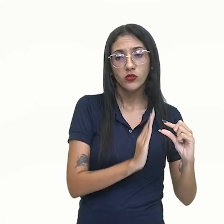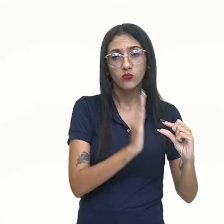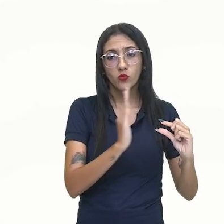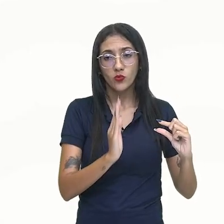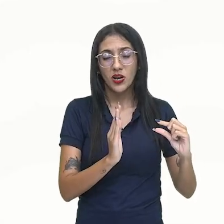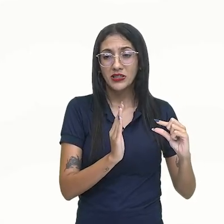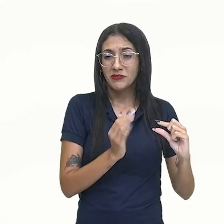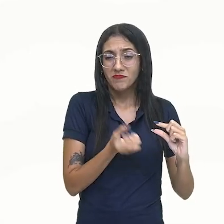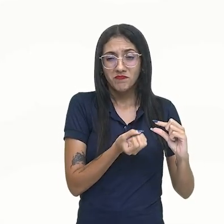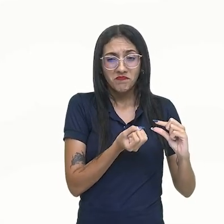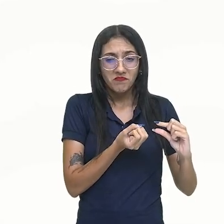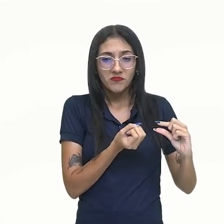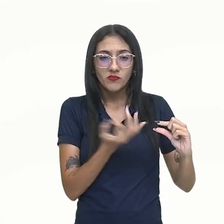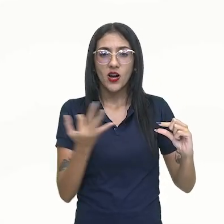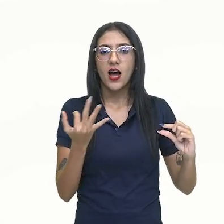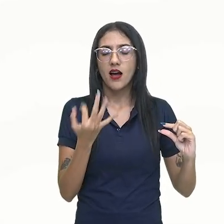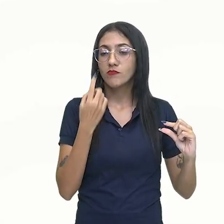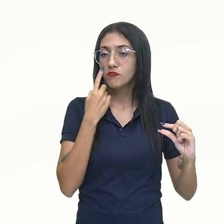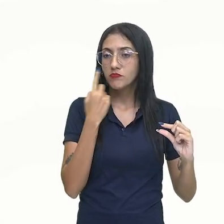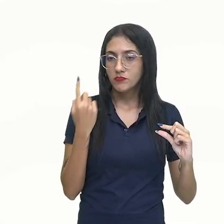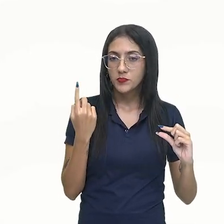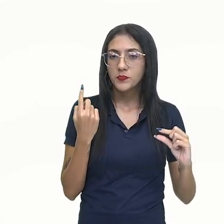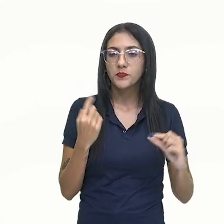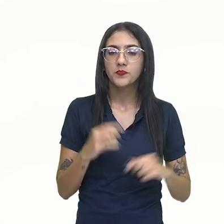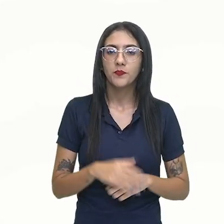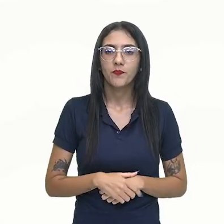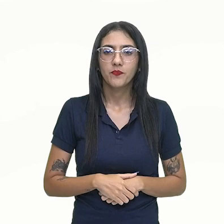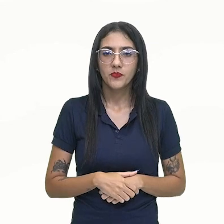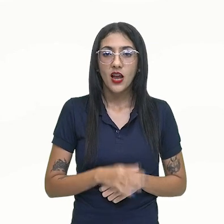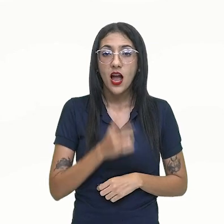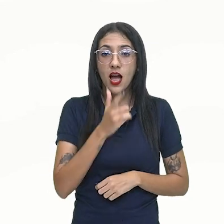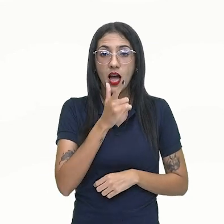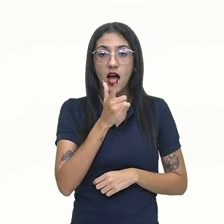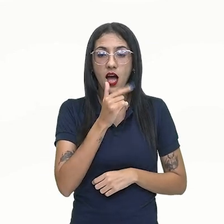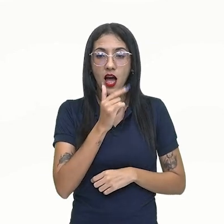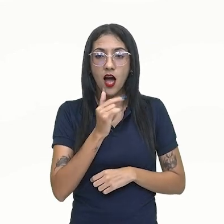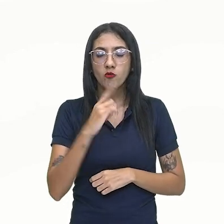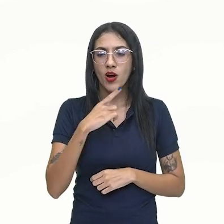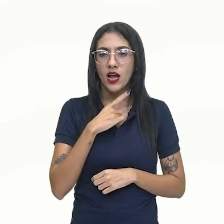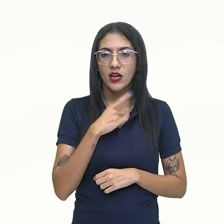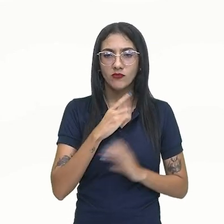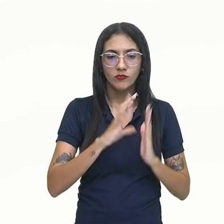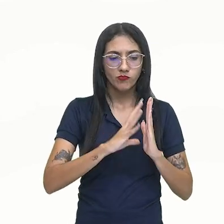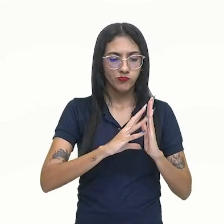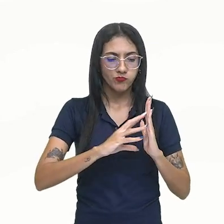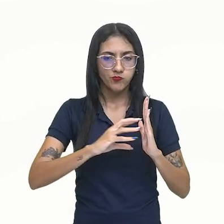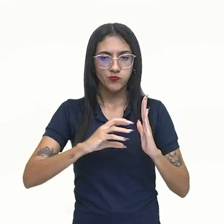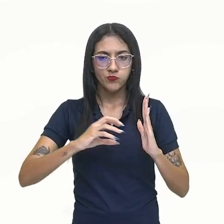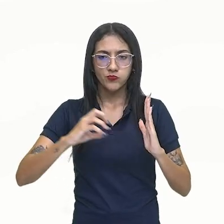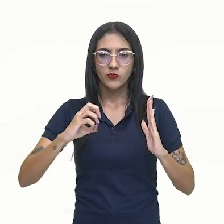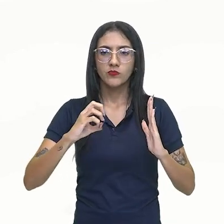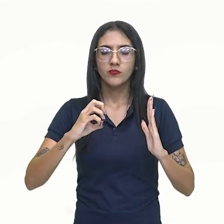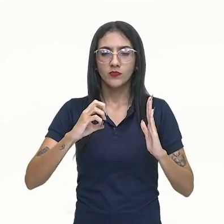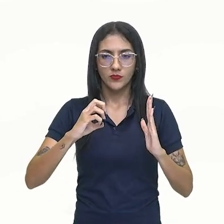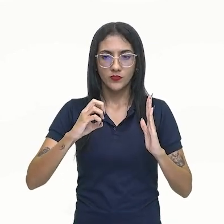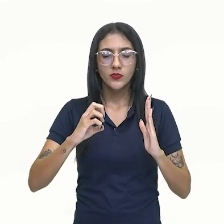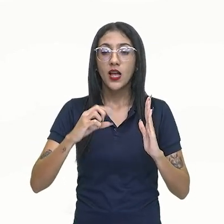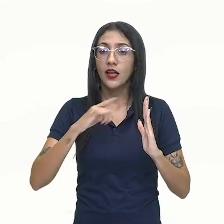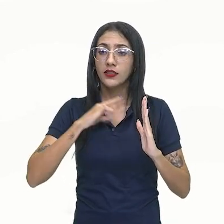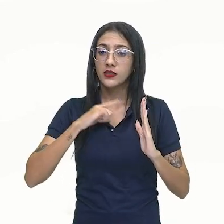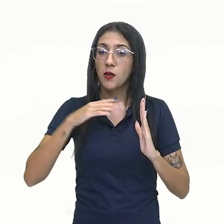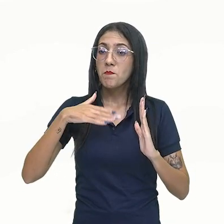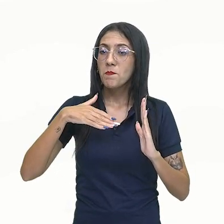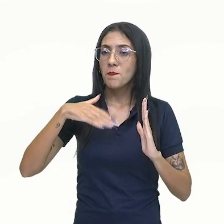num lado é menos e no outro é mais, e a água ela vai buscar, né, fazer essa passagem para o local onde tem